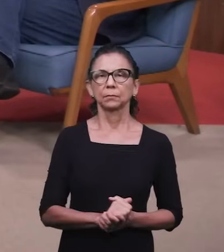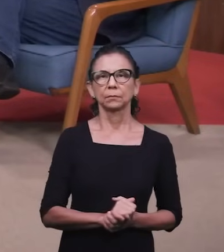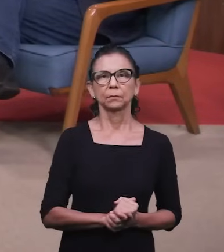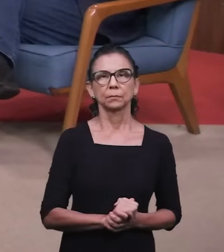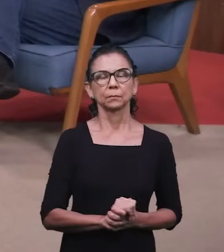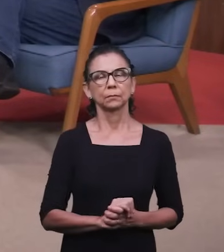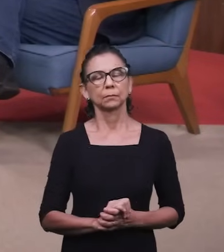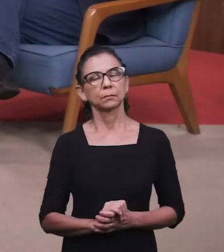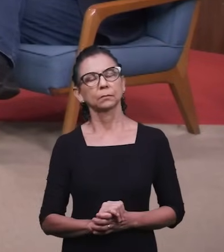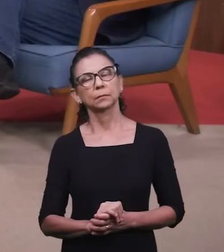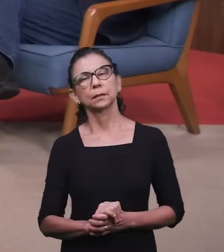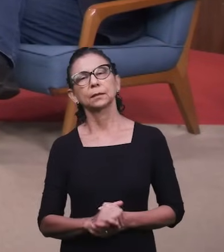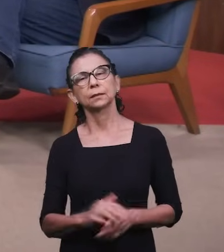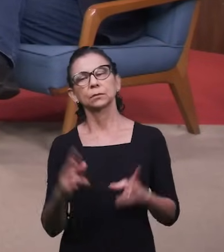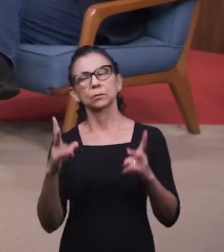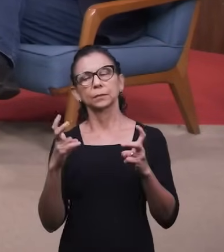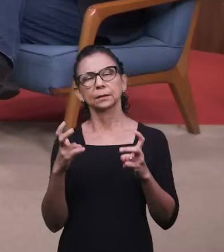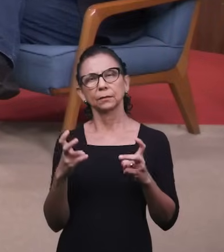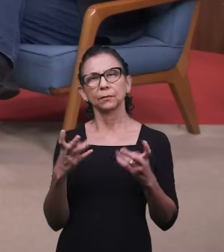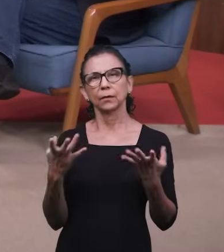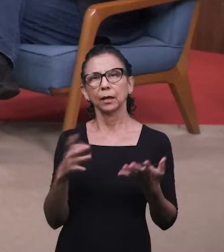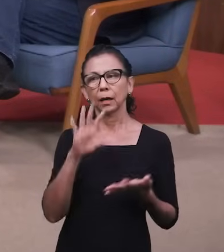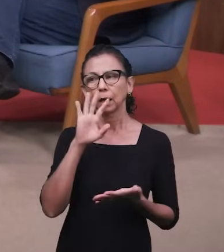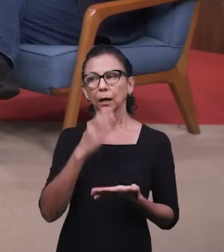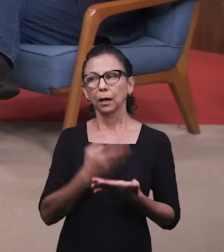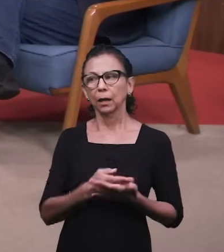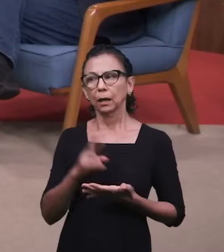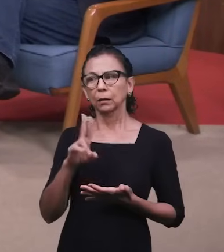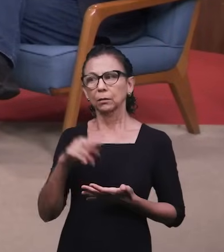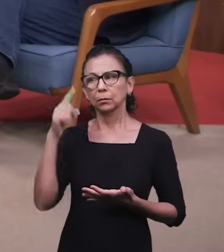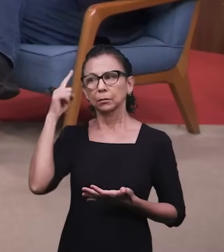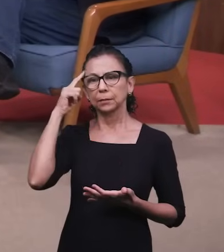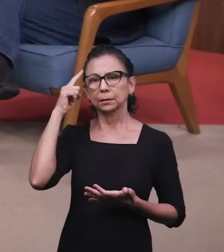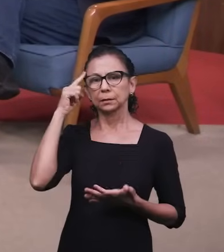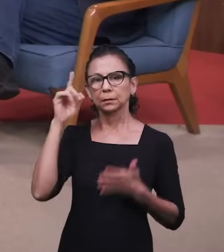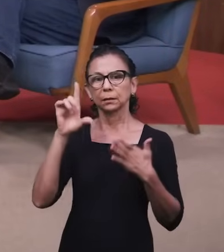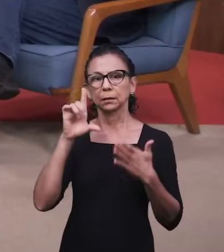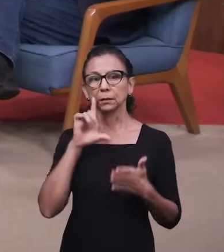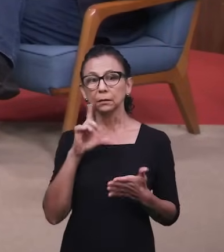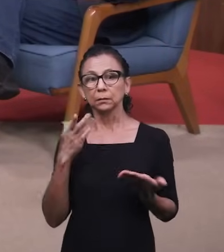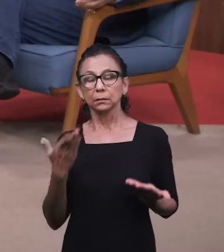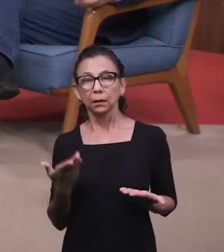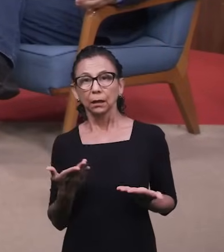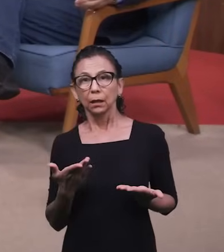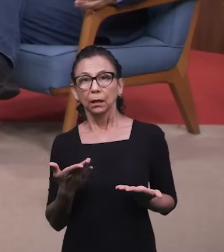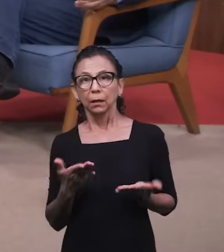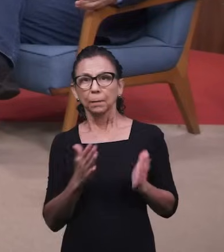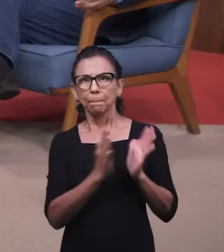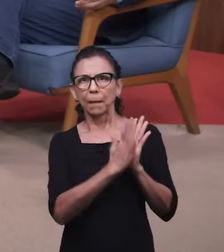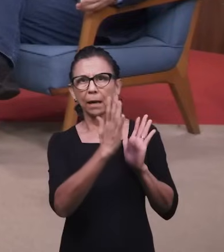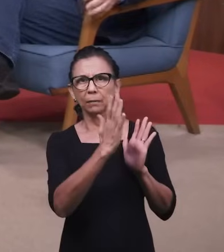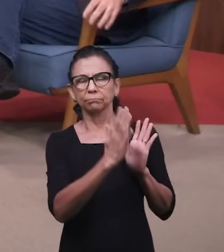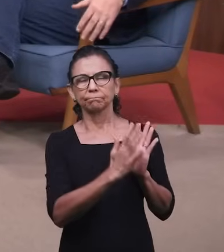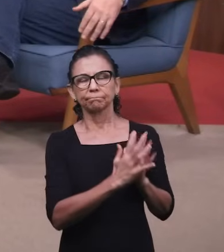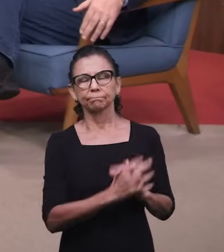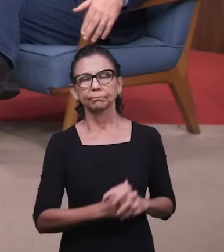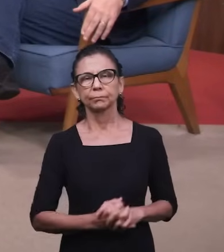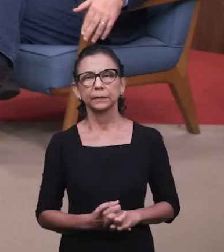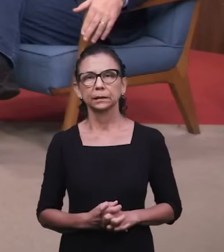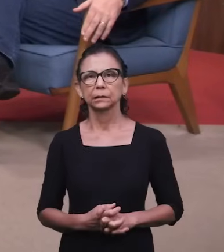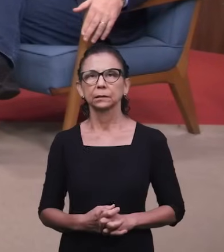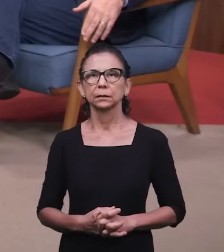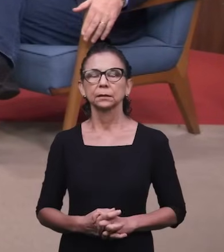forma indireta, no bastidor ali, mas olha que coisa impressionante, eu nunca tinha pensado nisso. Né? E isso o impacto é muito forte. Muito forte.